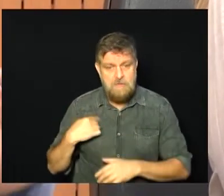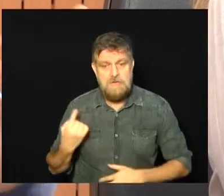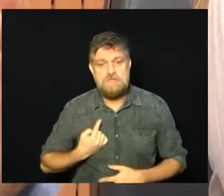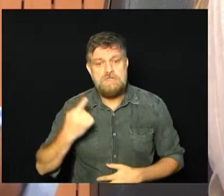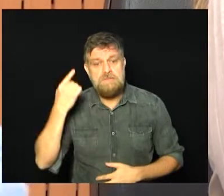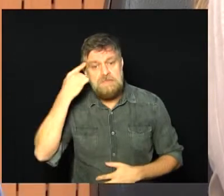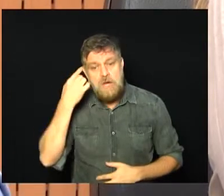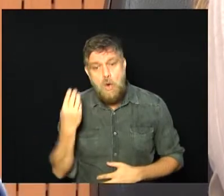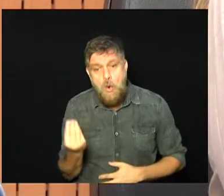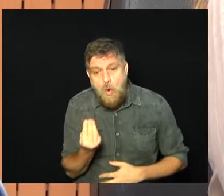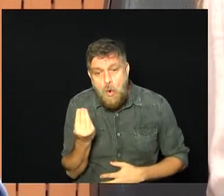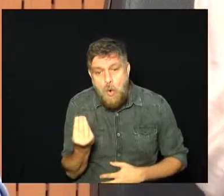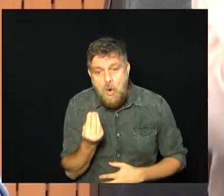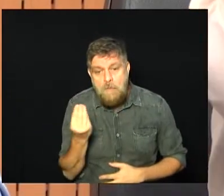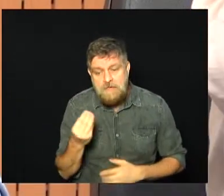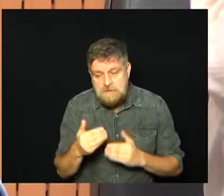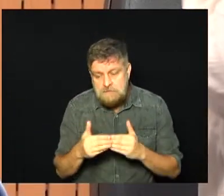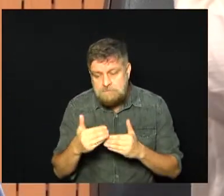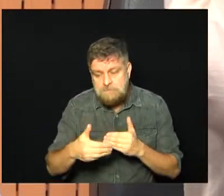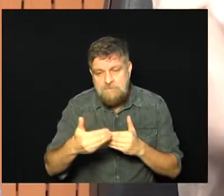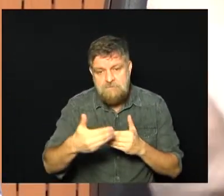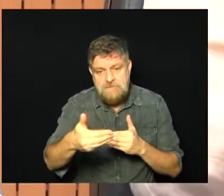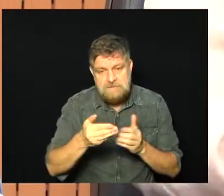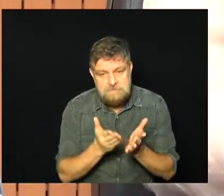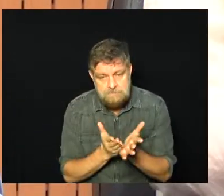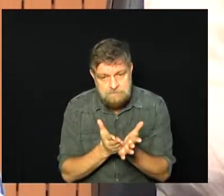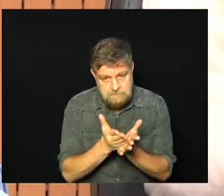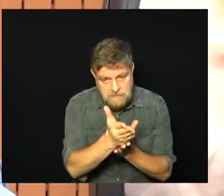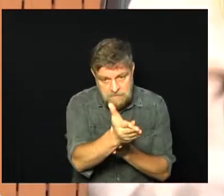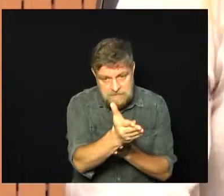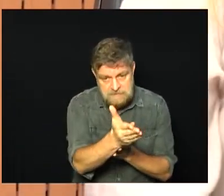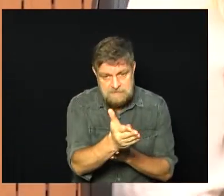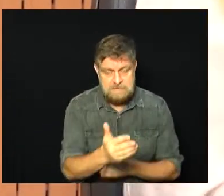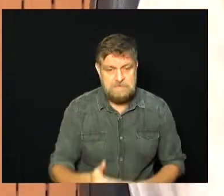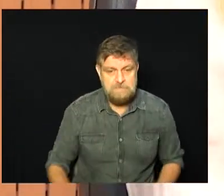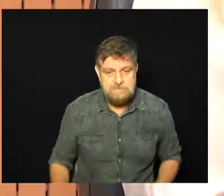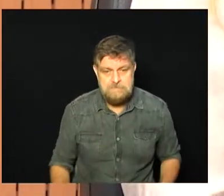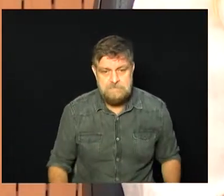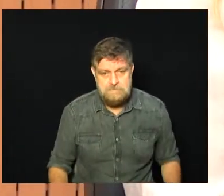gente avança, tá certo?